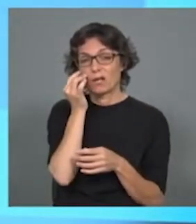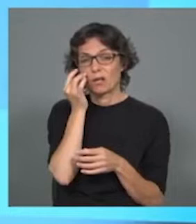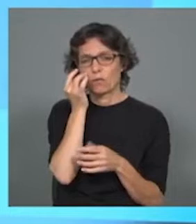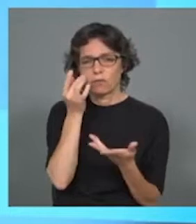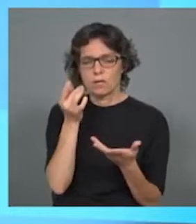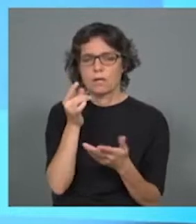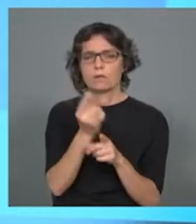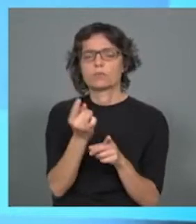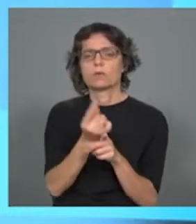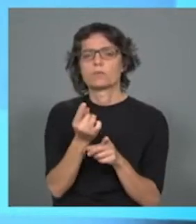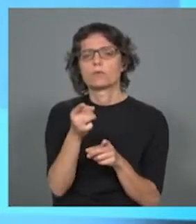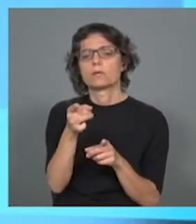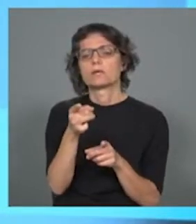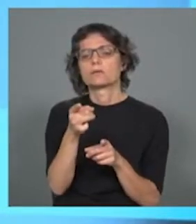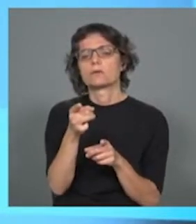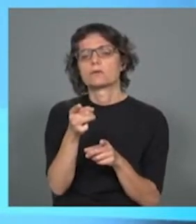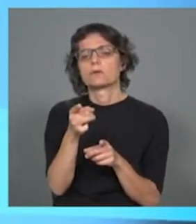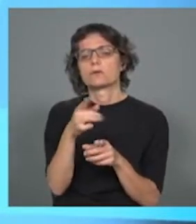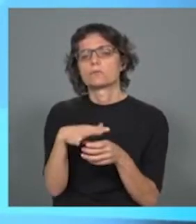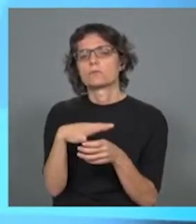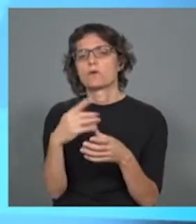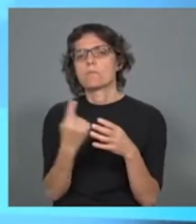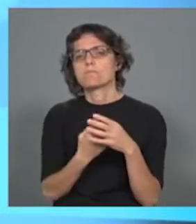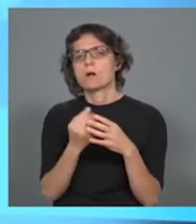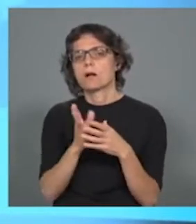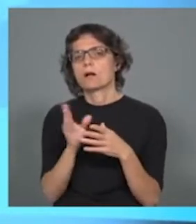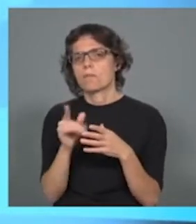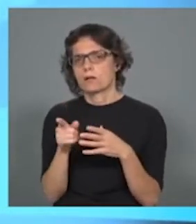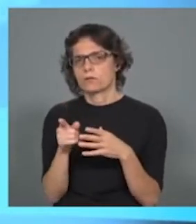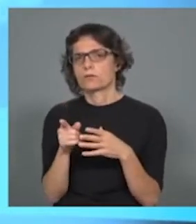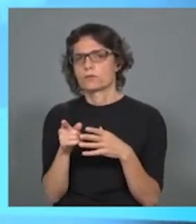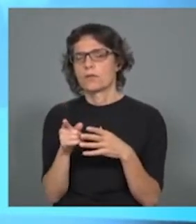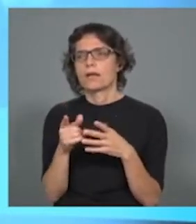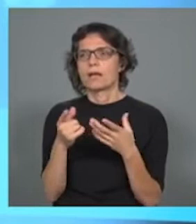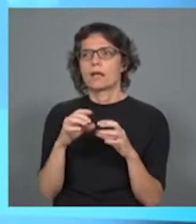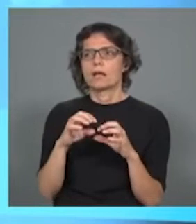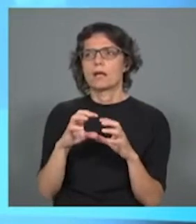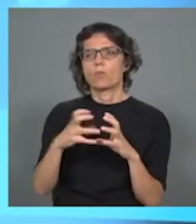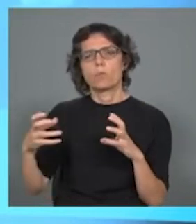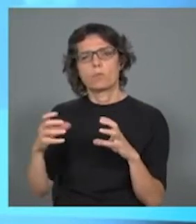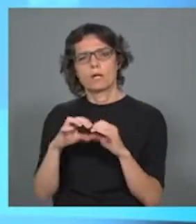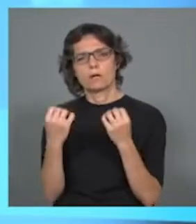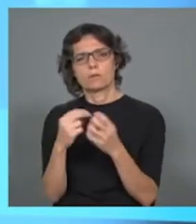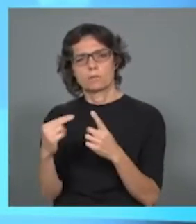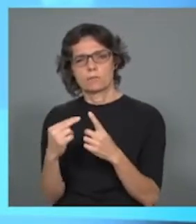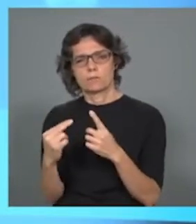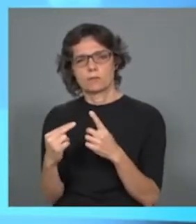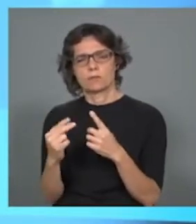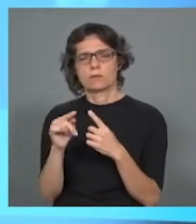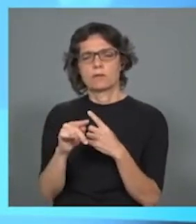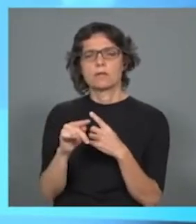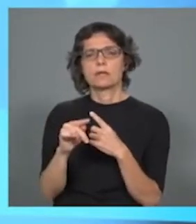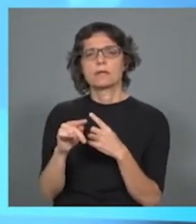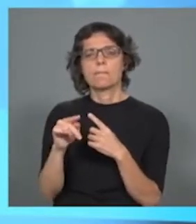isoladas ou que têm uma situação mais complexa do ponto de vista social que exigem até